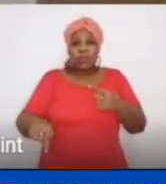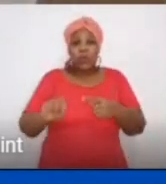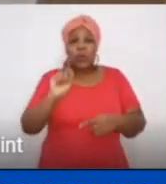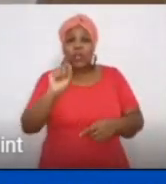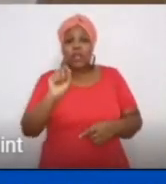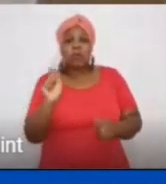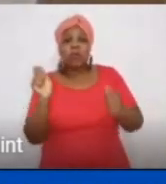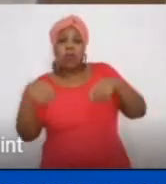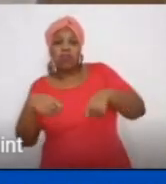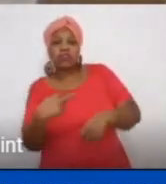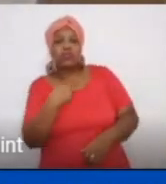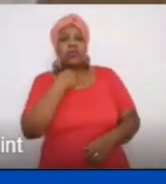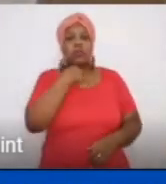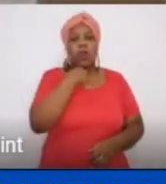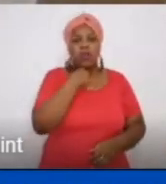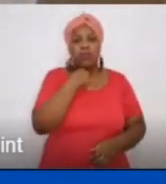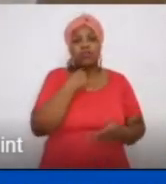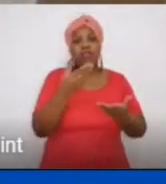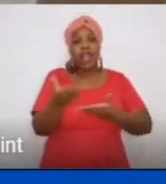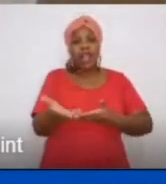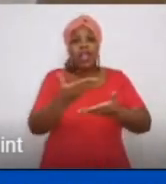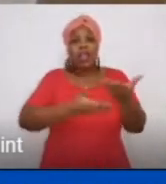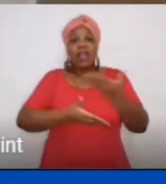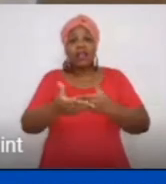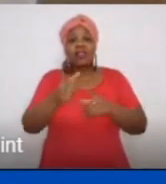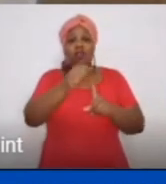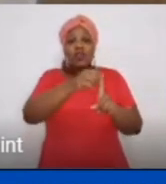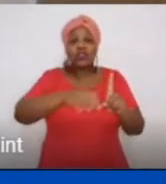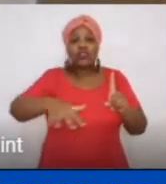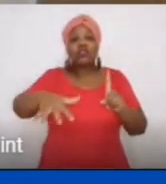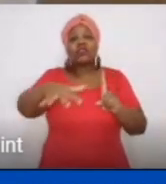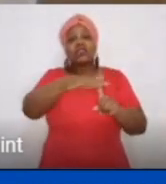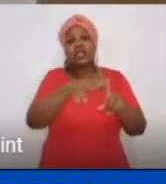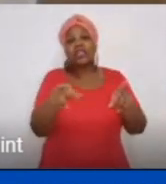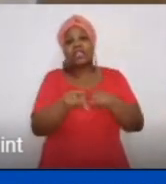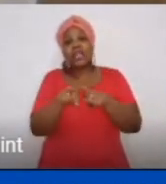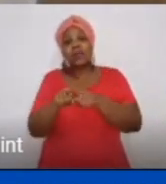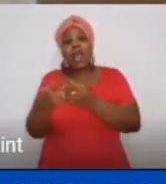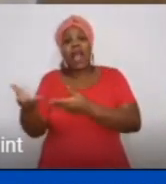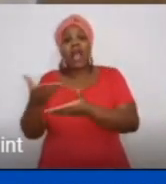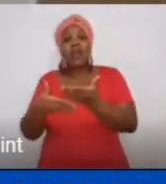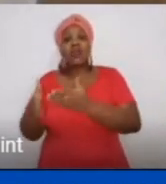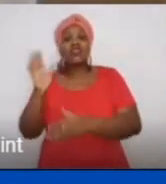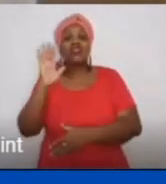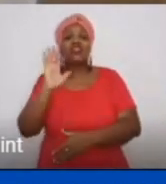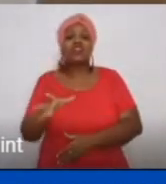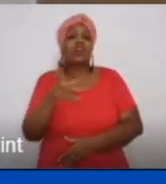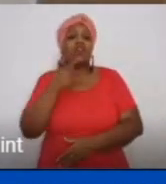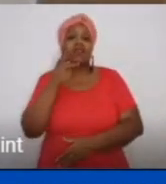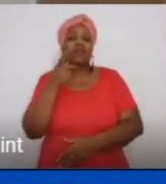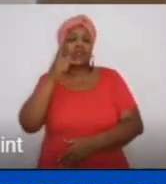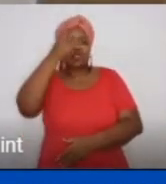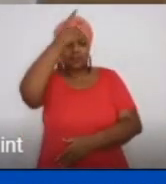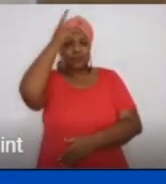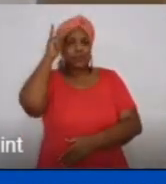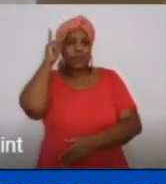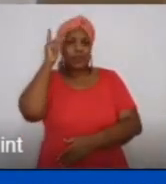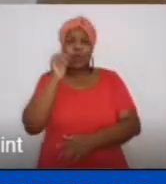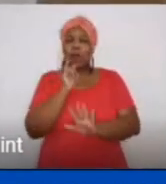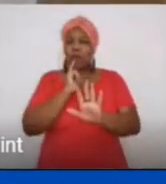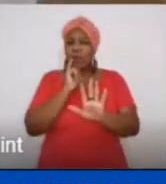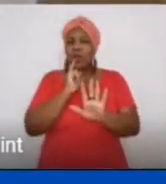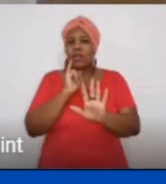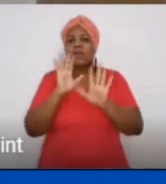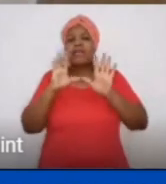do que é ilícito, as relações sociais e algumas relações estigmatizantes para essas pessoas. Então, a gente precisa